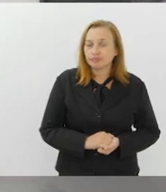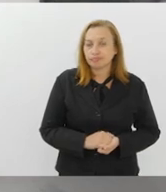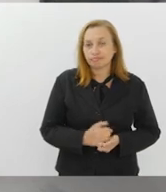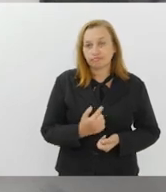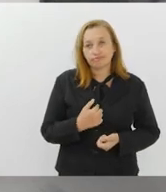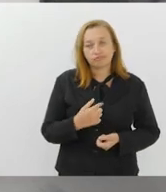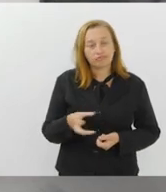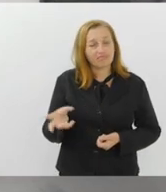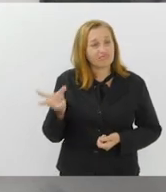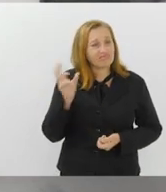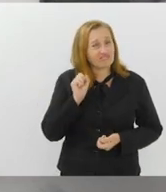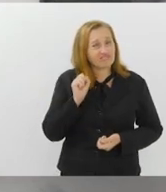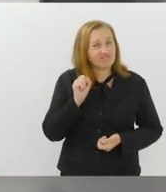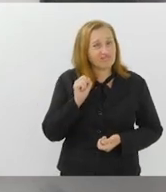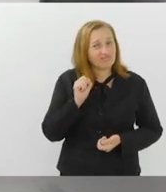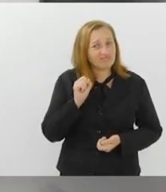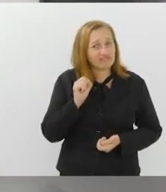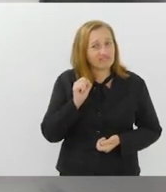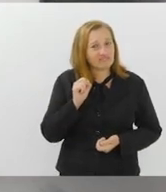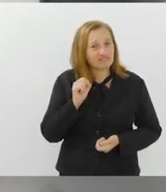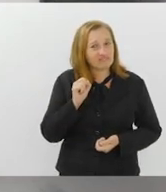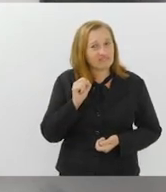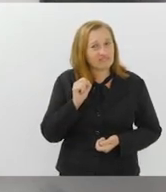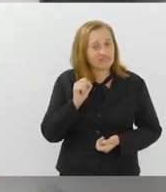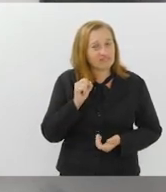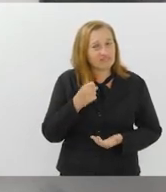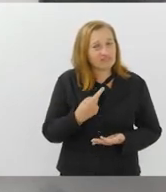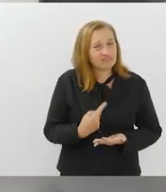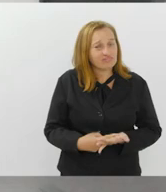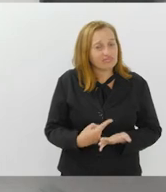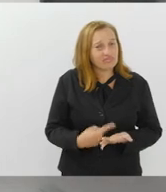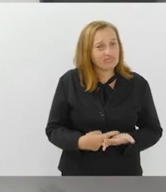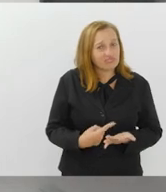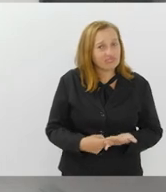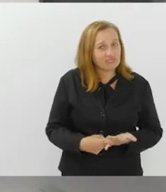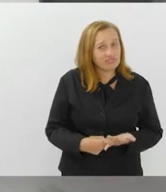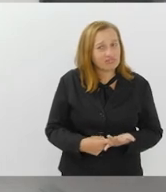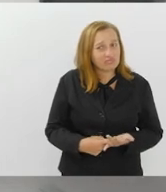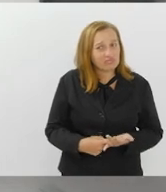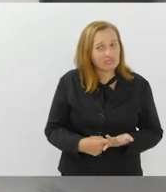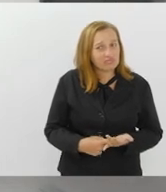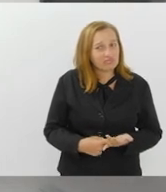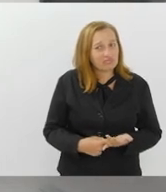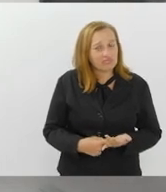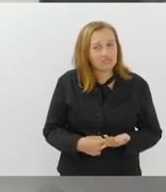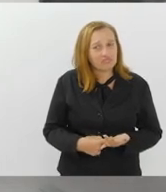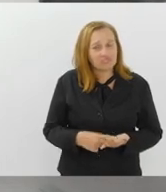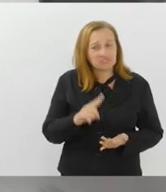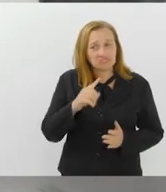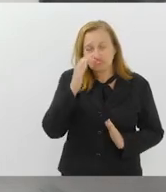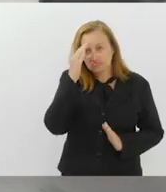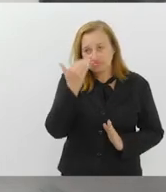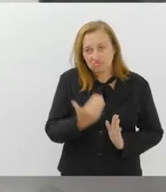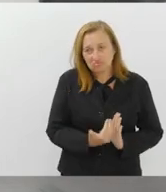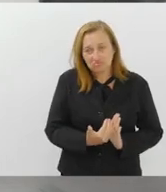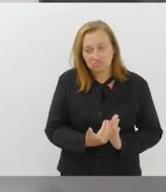pelo que eu ouvi, o que foi acordado verbalmente não foi cumprido, correto?